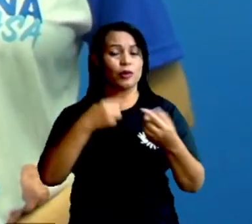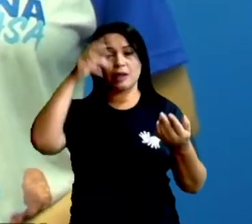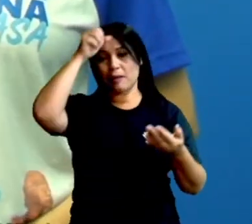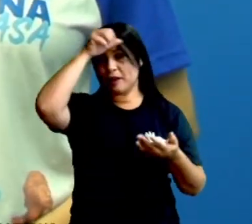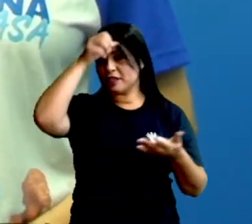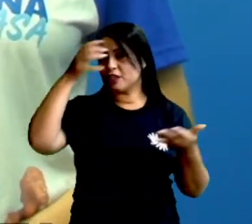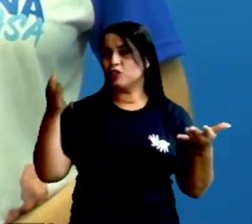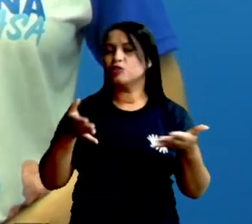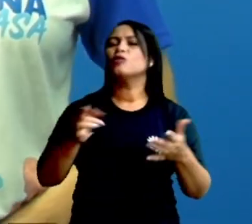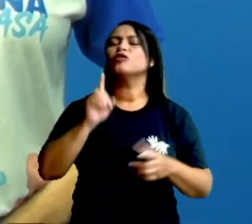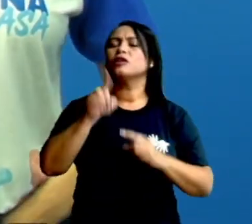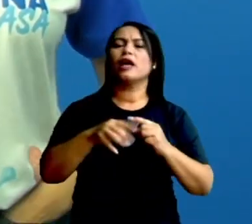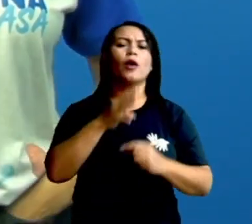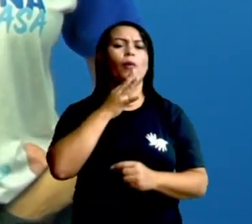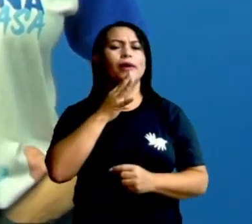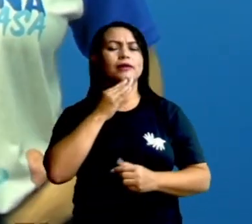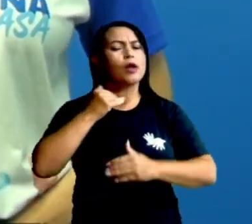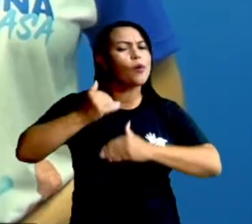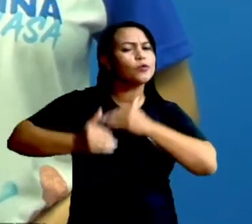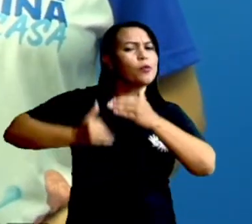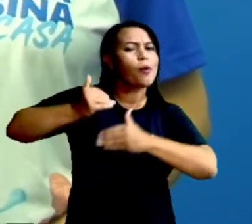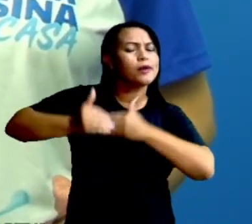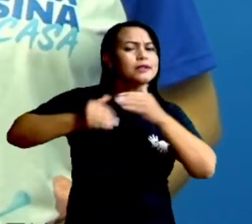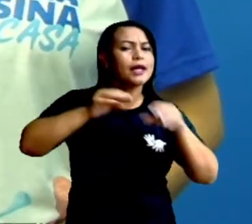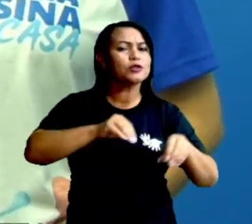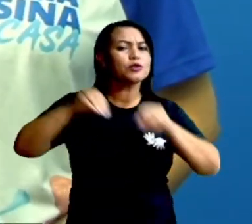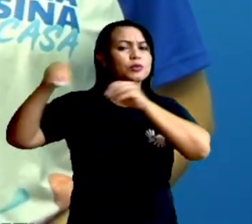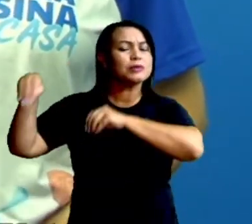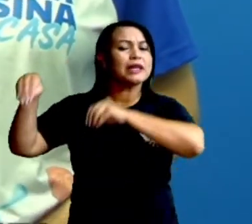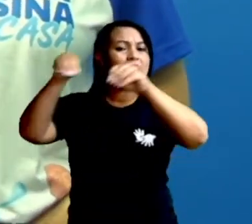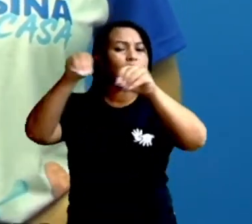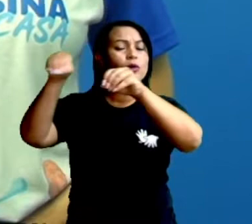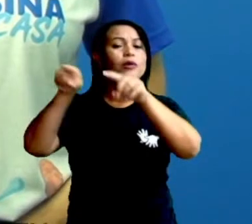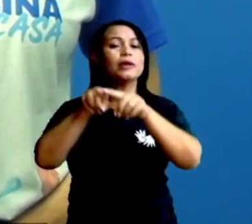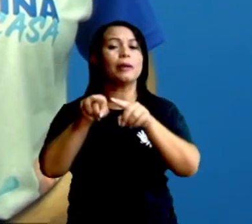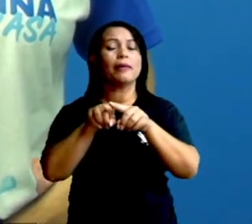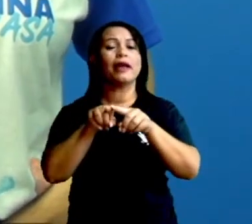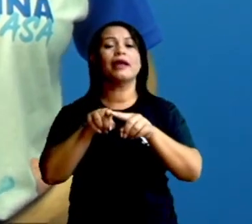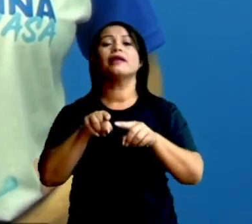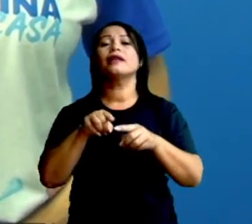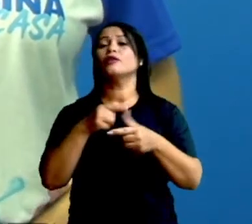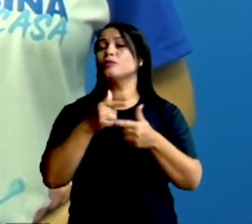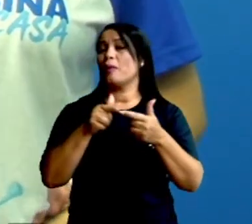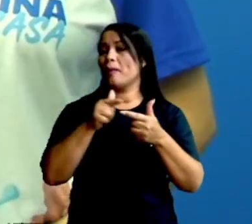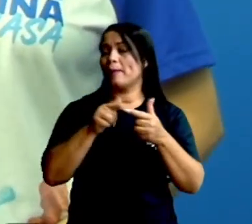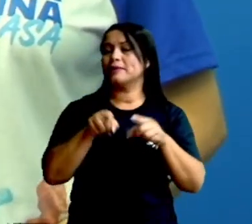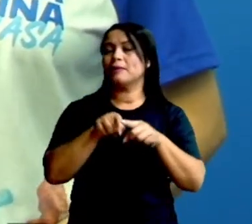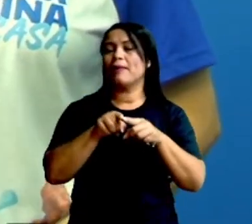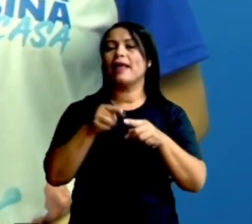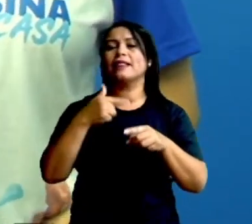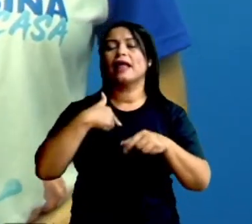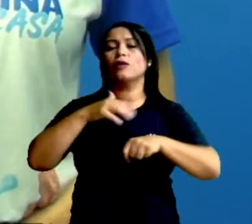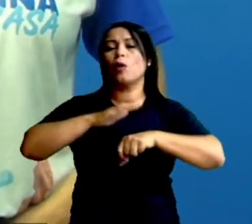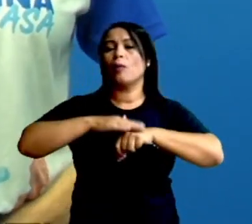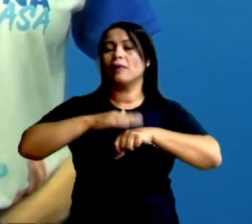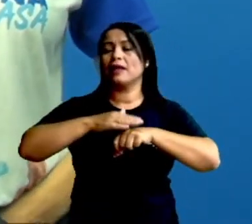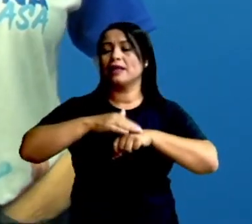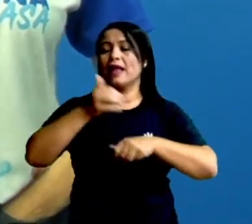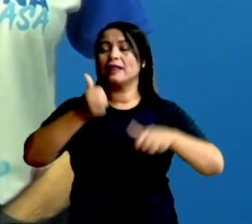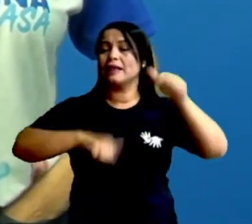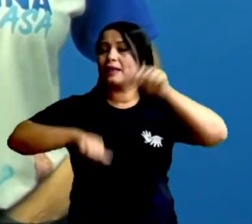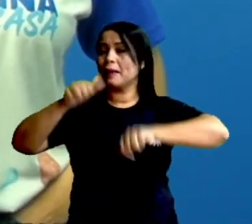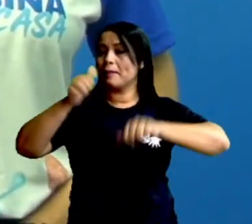de hoje é conhecer os processos migratórios no Brasil e seus impactos. A habilidade da Base Nacional